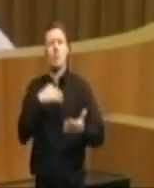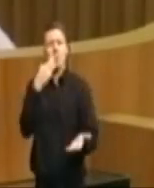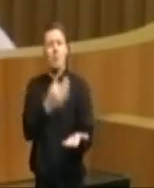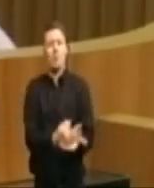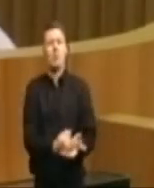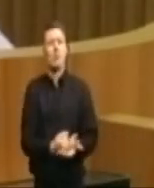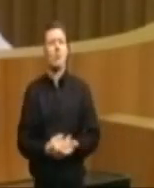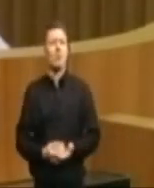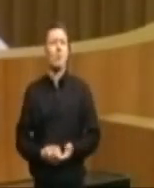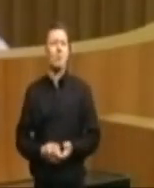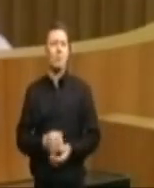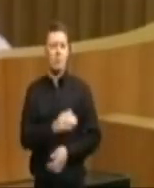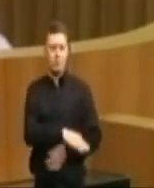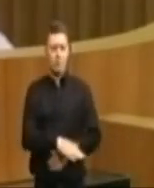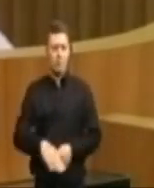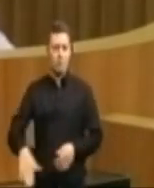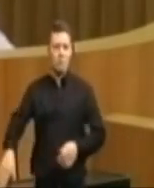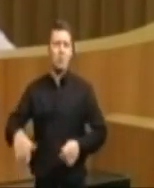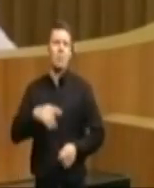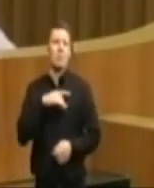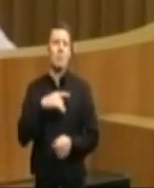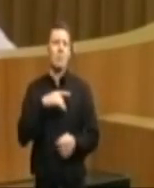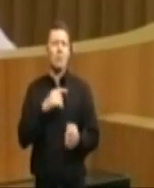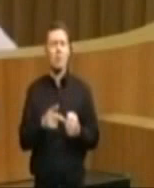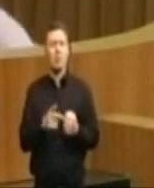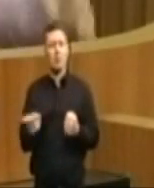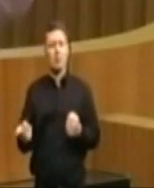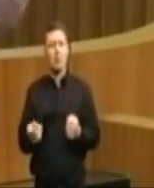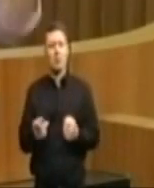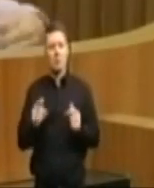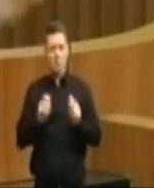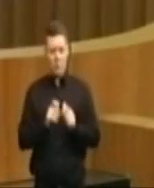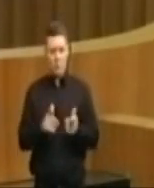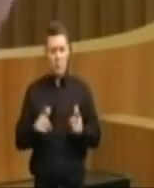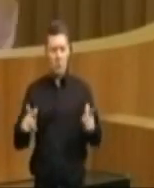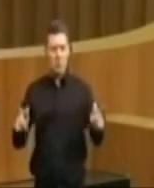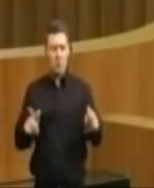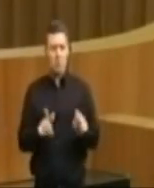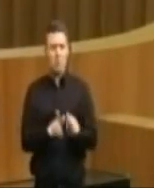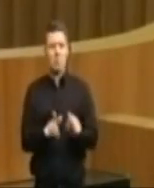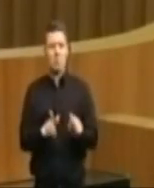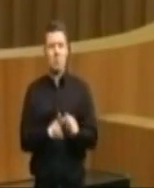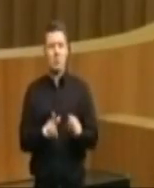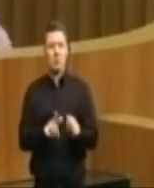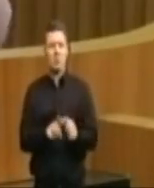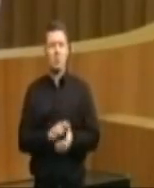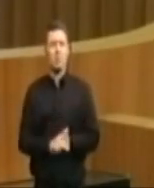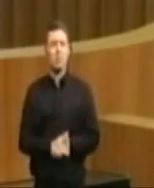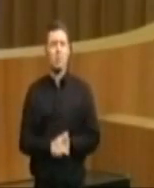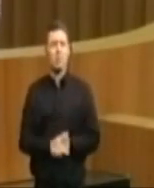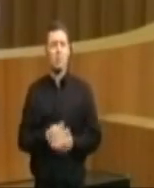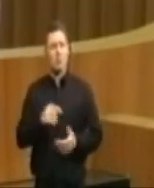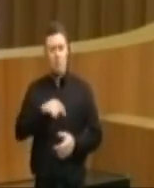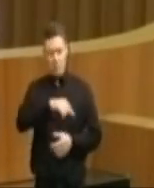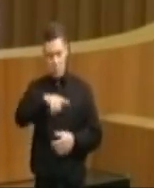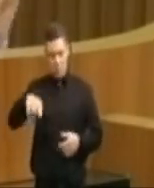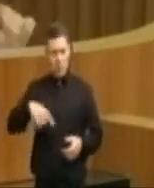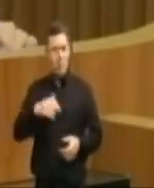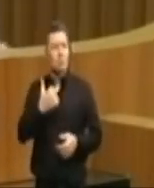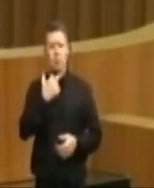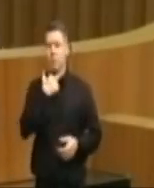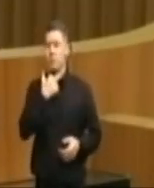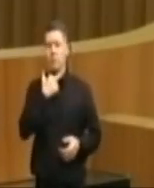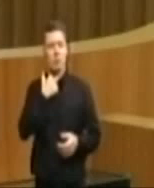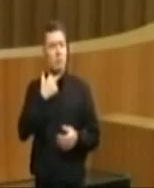nos educadores infantis que estavam participando da pós-graduação. Isso é um absurdo. E nós não podemos legalizar isso